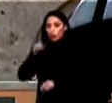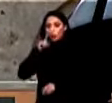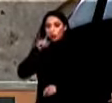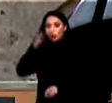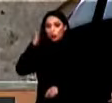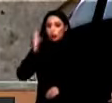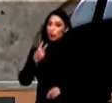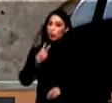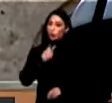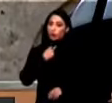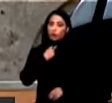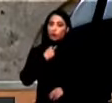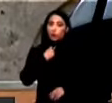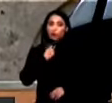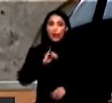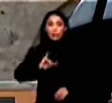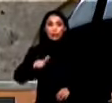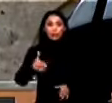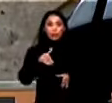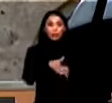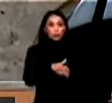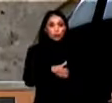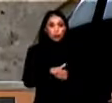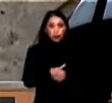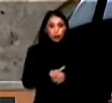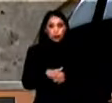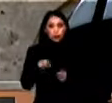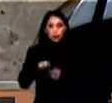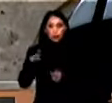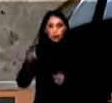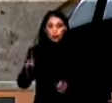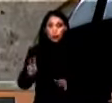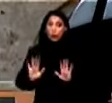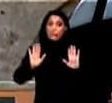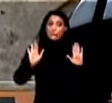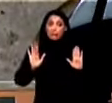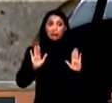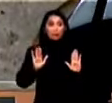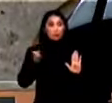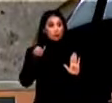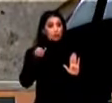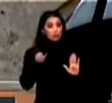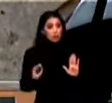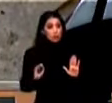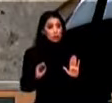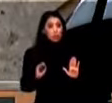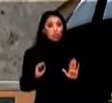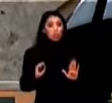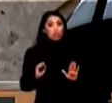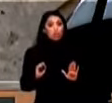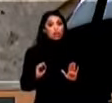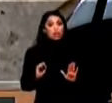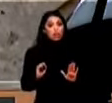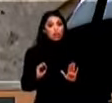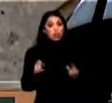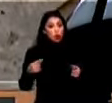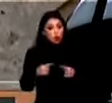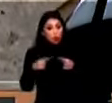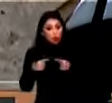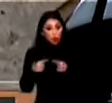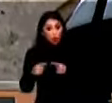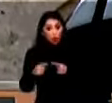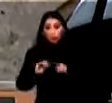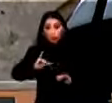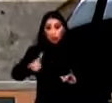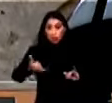poderia aproveitar os votos dele, mas a partir de agora, se houver aprovação, nós vamos aproveitar os votos do ministro Marco Aurélio. É bom até